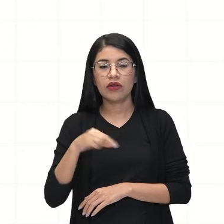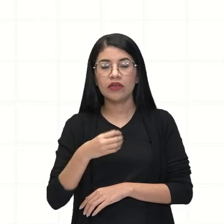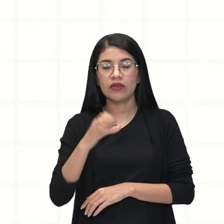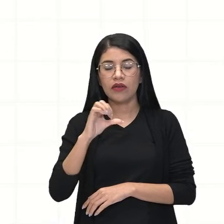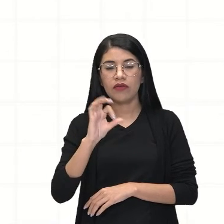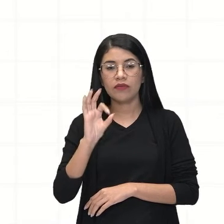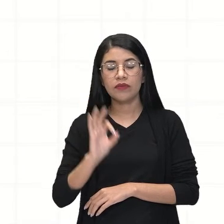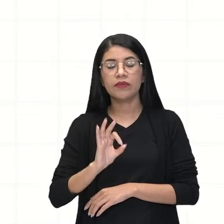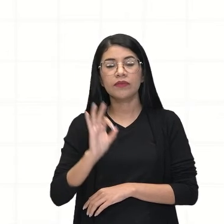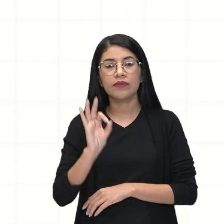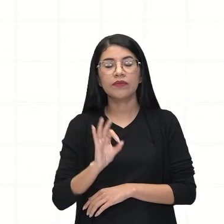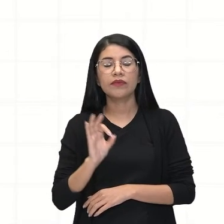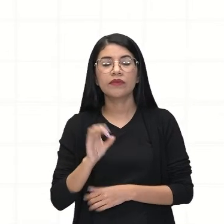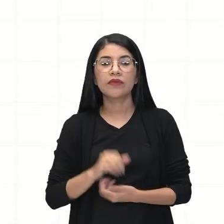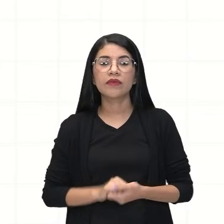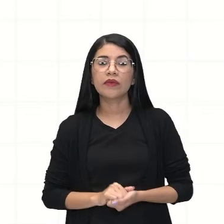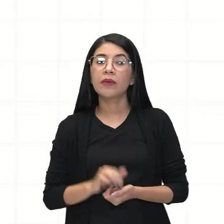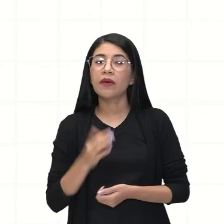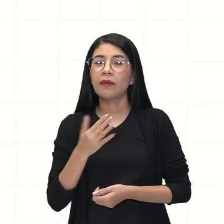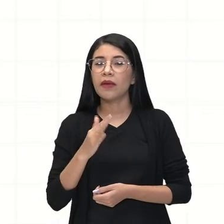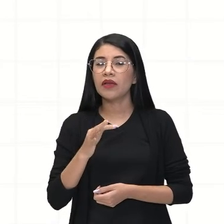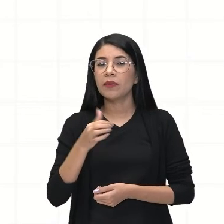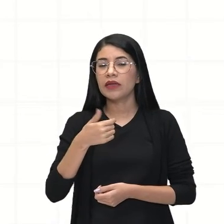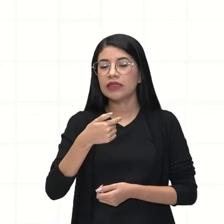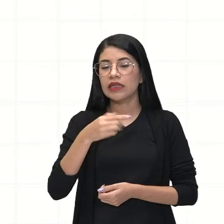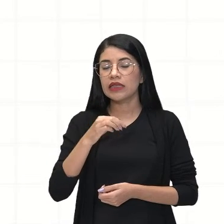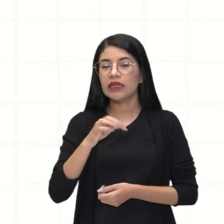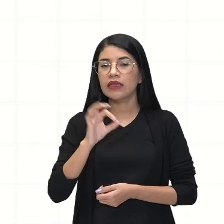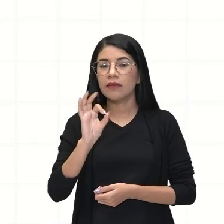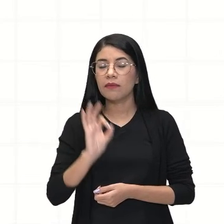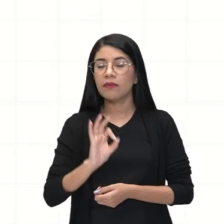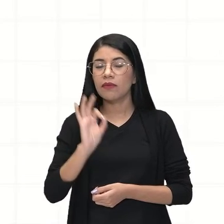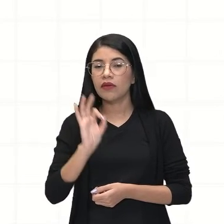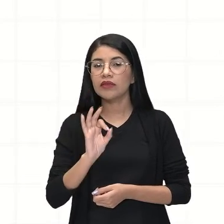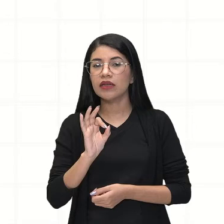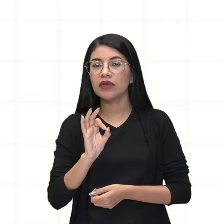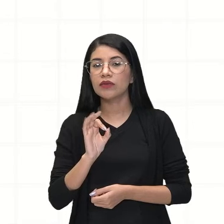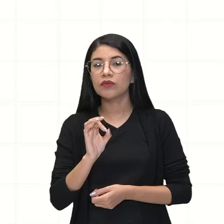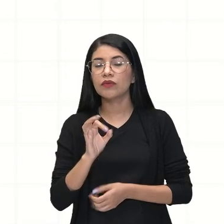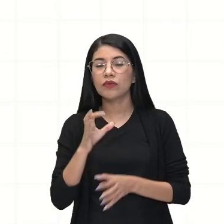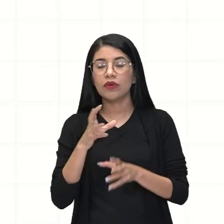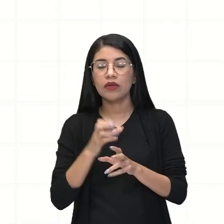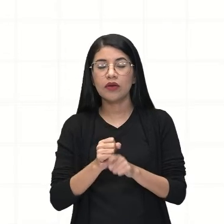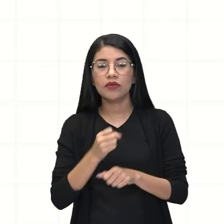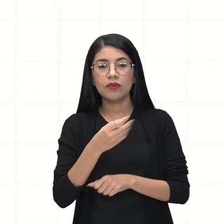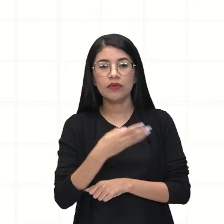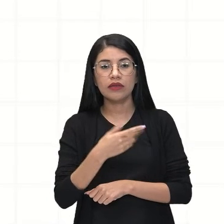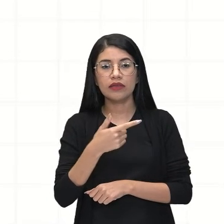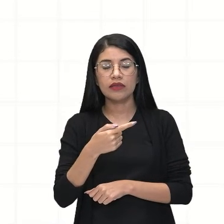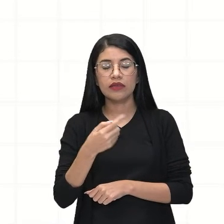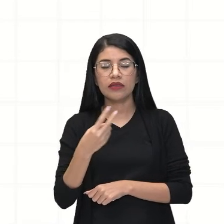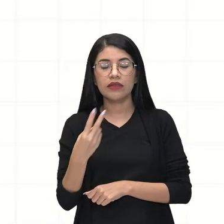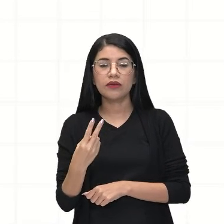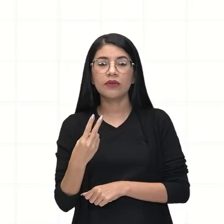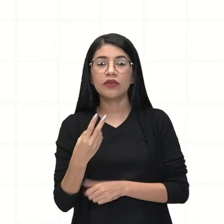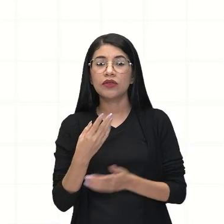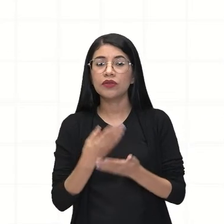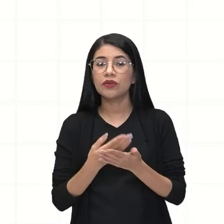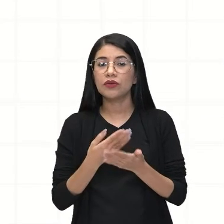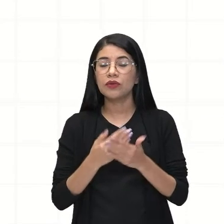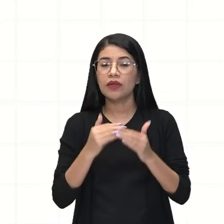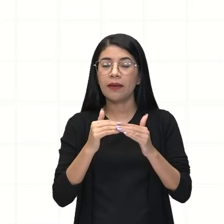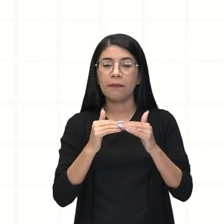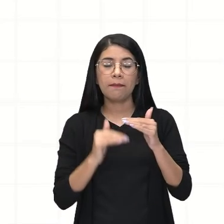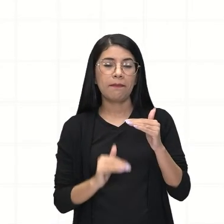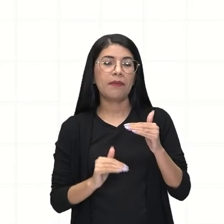69,9%, né? Então, aproximadamente 70% dos 472 alunos estudam aí